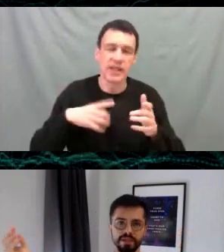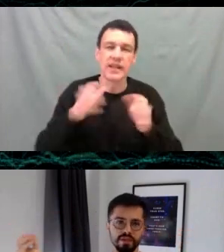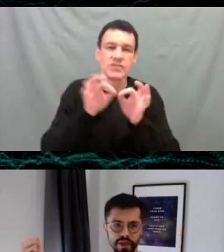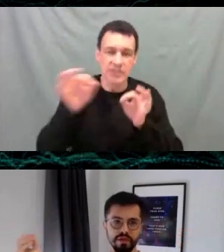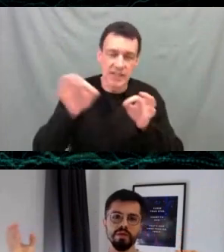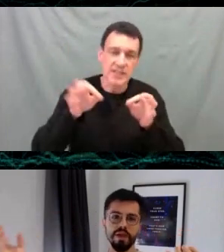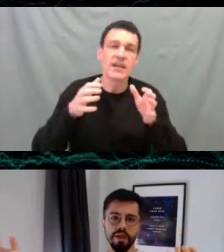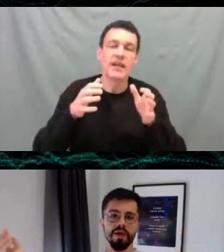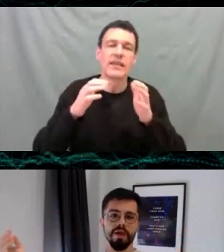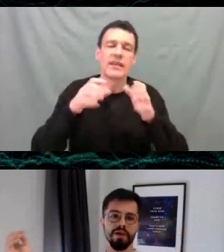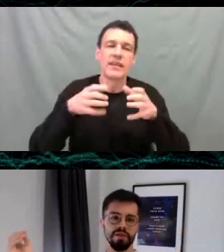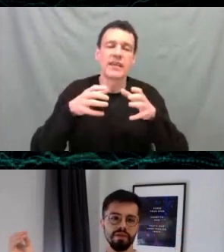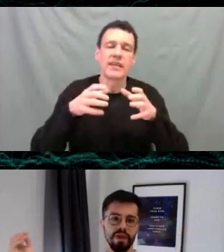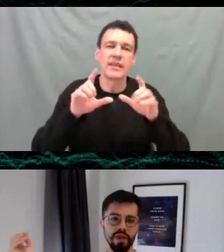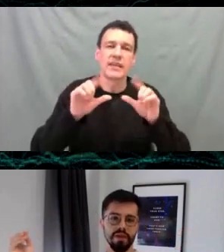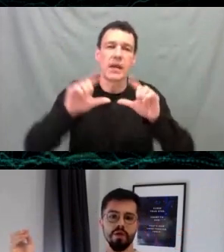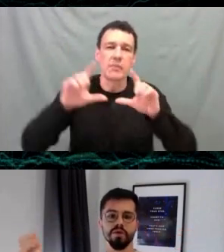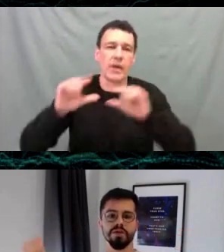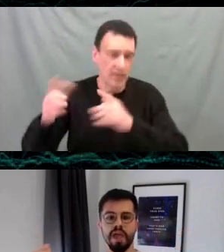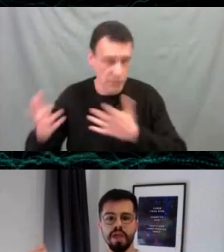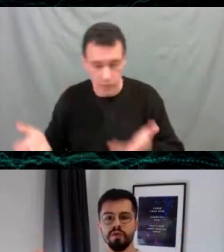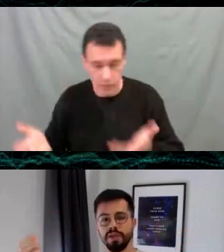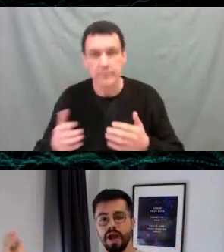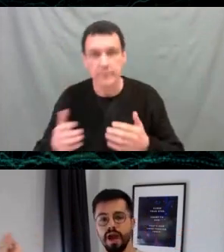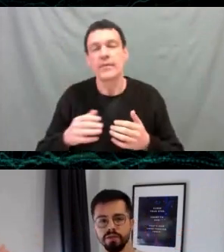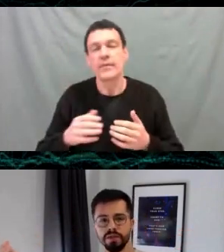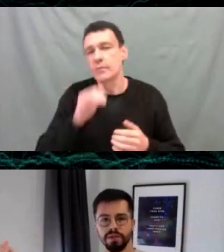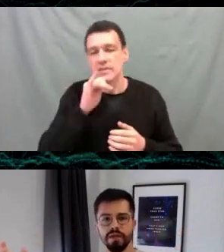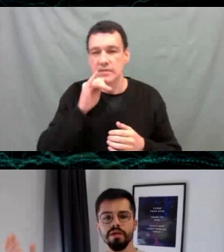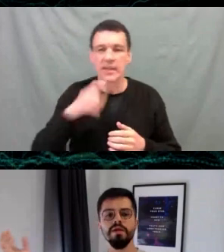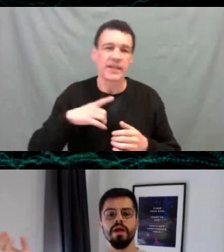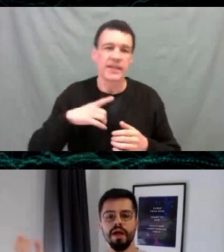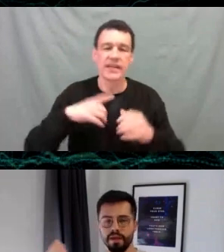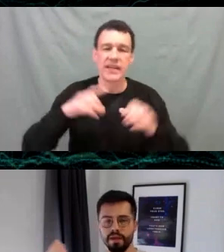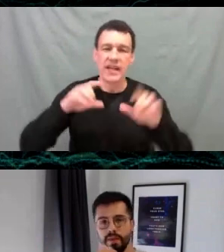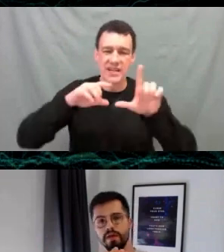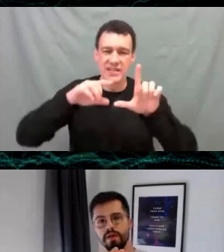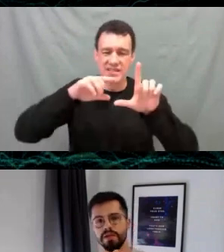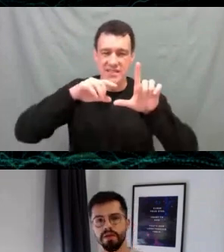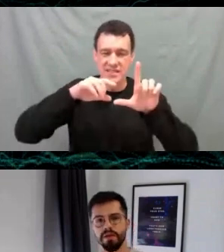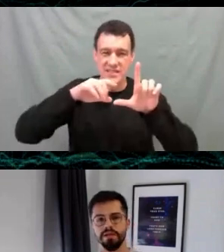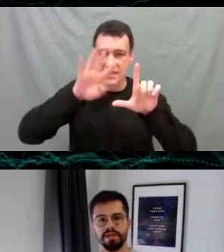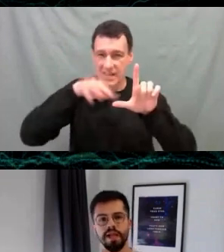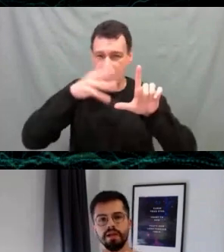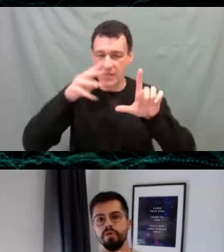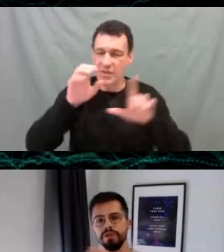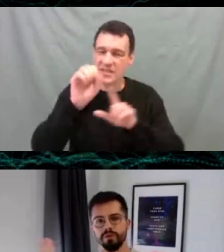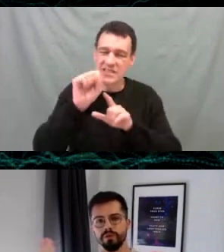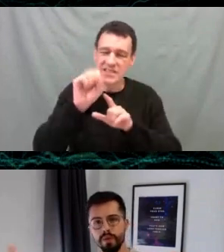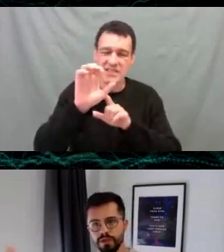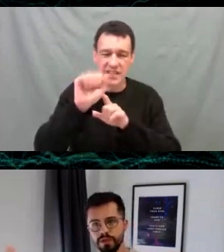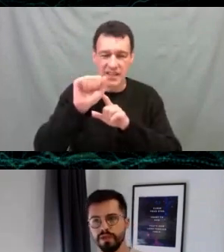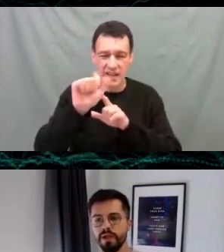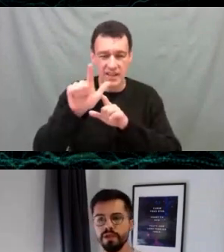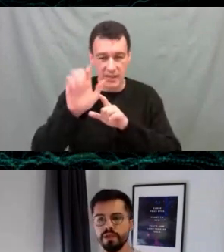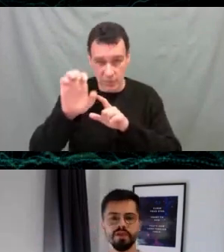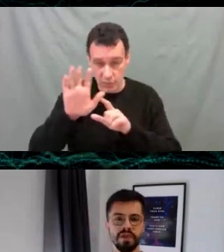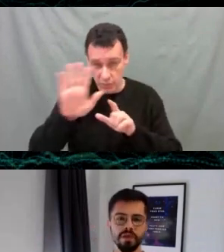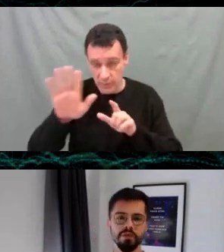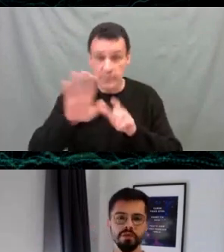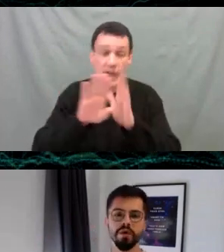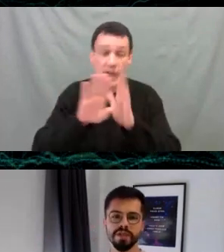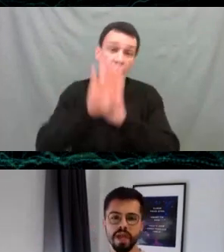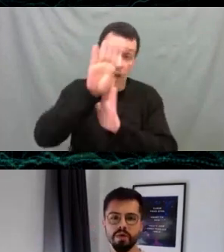quantidade de instâncias a gente tem o que a gente tem ao escolheu em áudio né Aqui também é o escalar horizontalmente